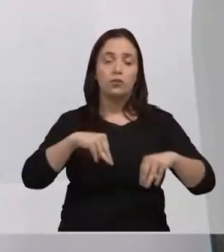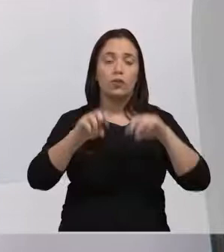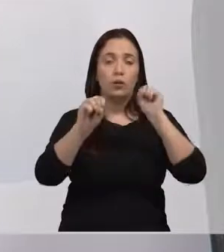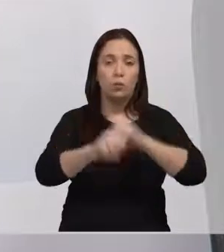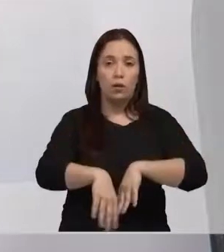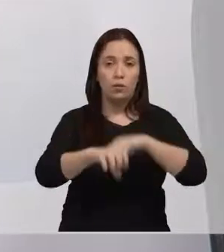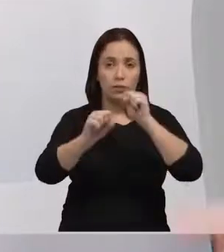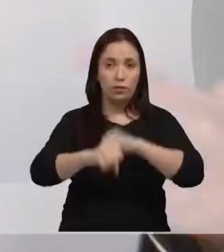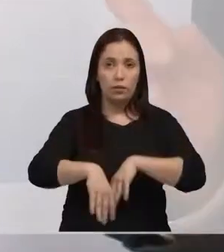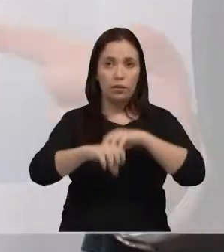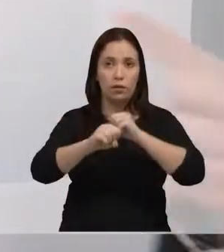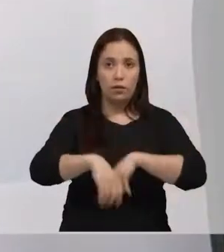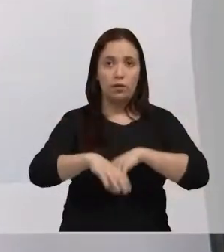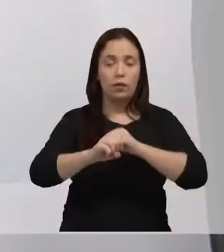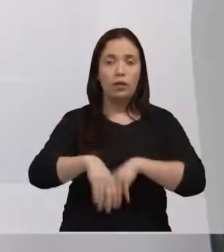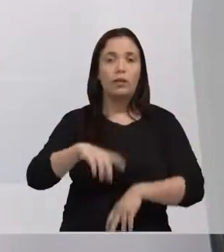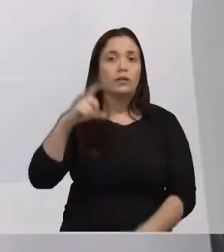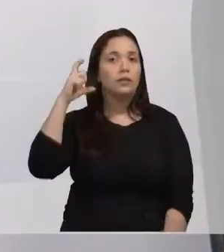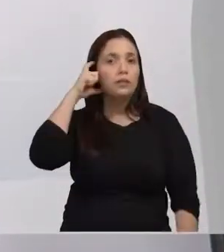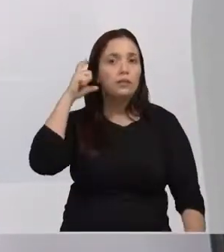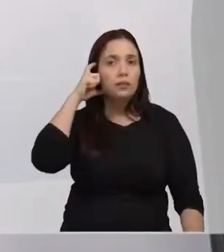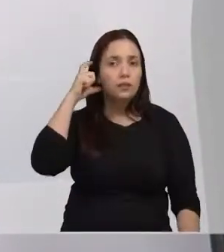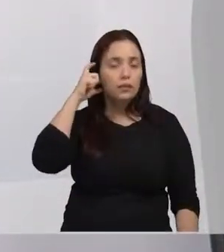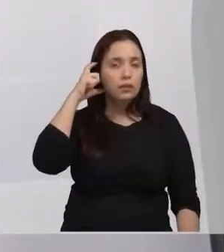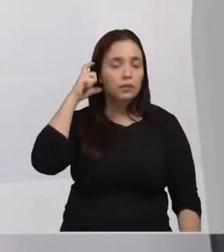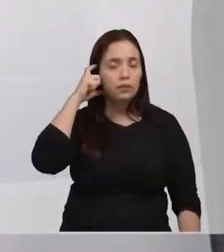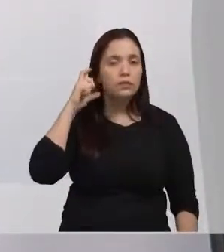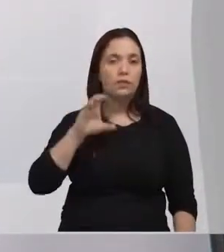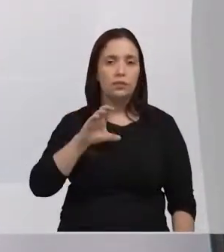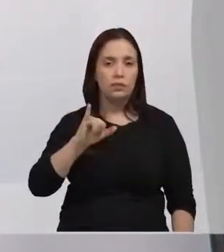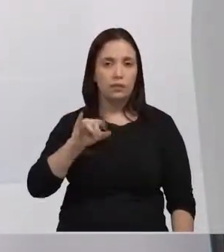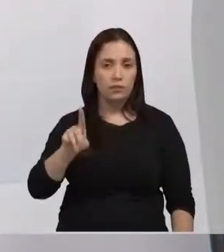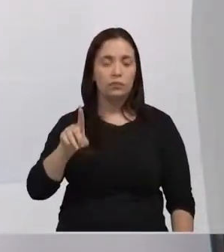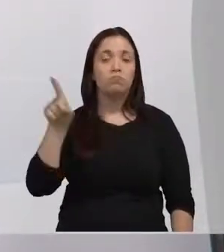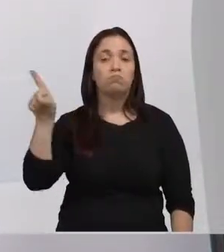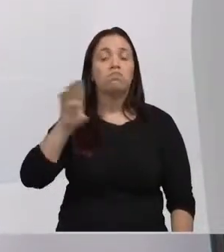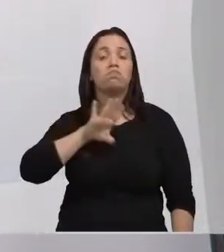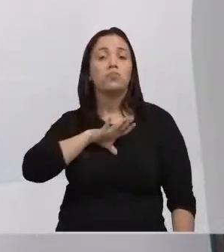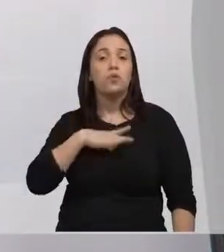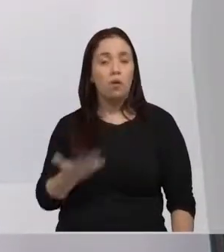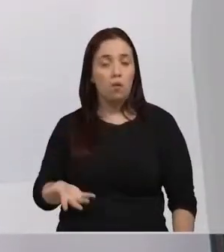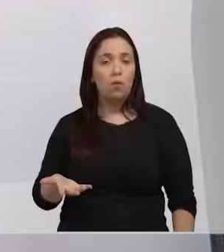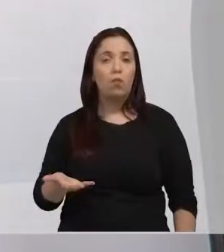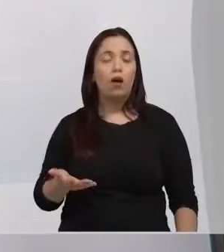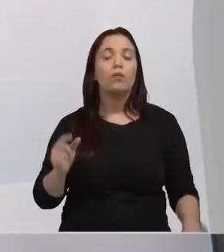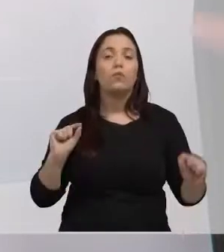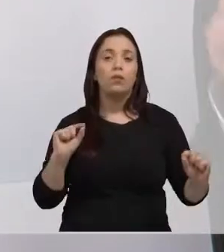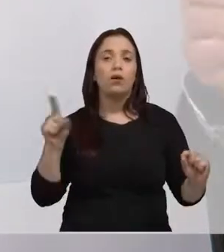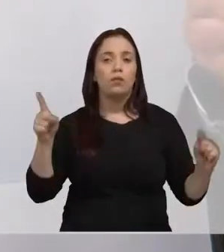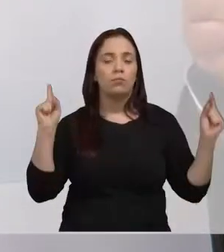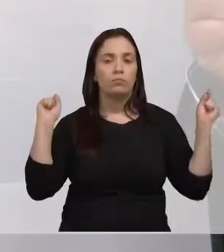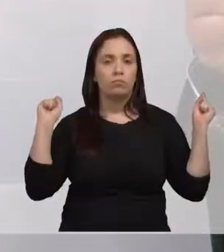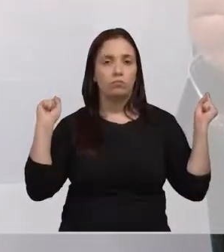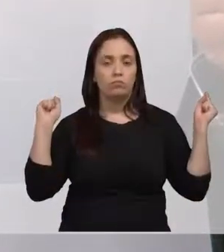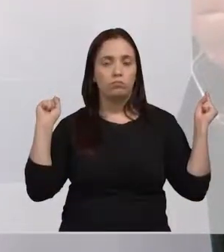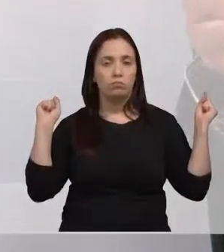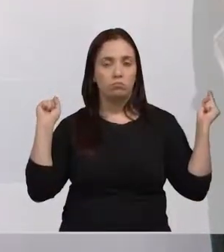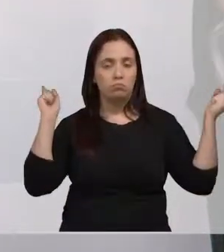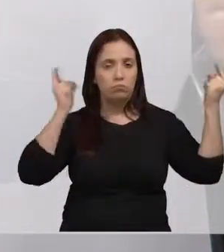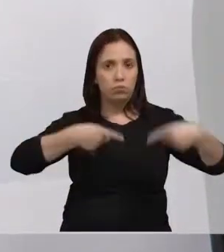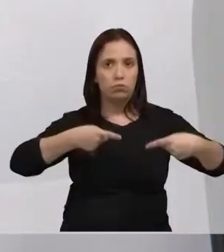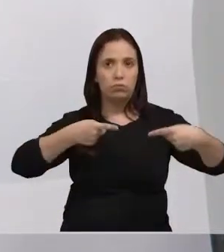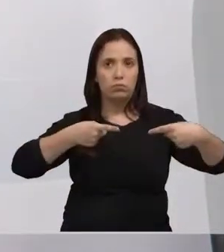Educação, Cid Ferreira Gomes, que teve a coragem de enfrentar